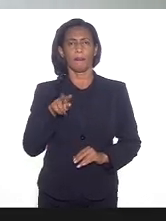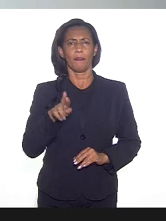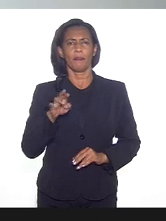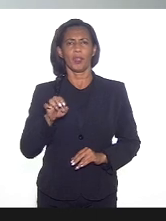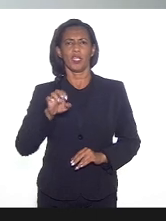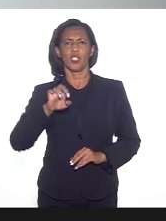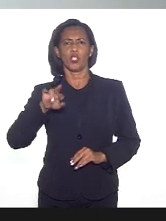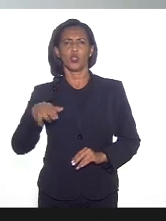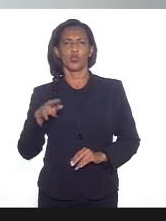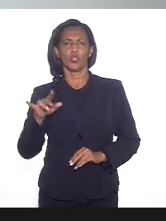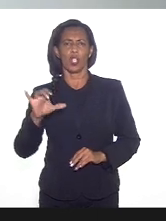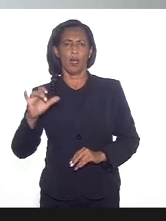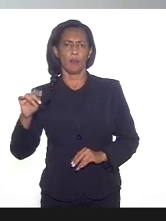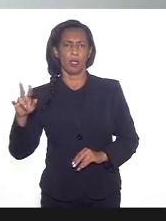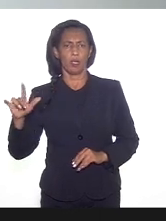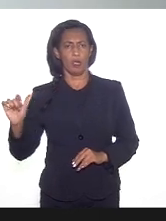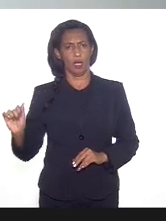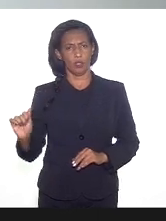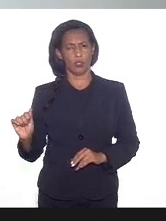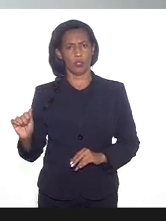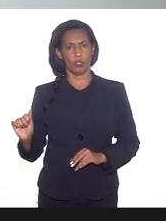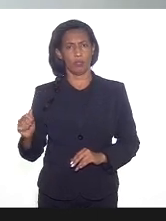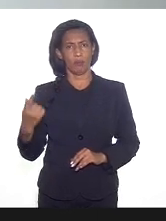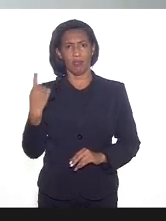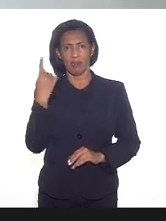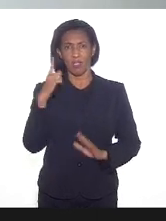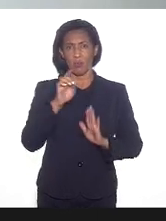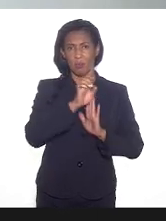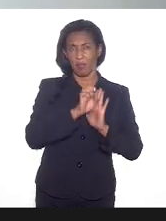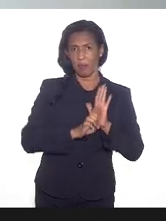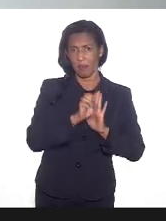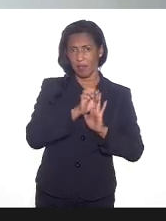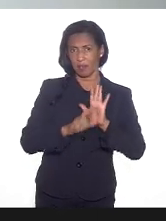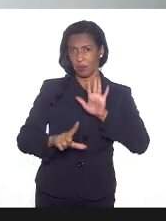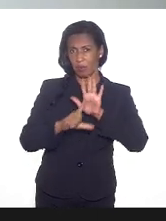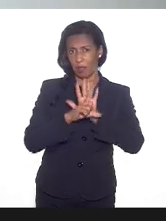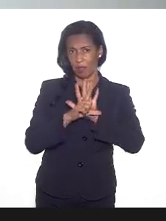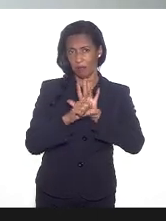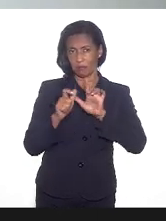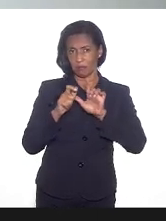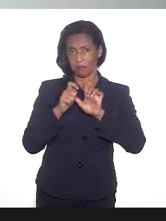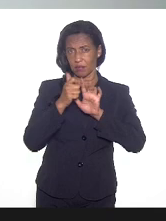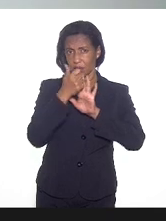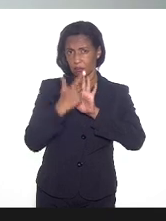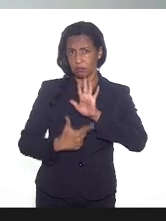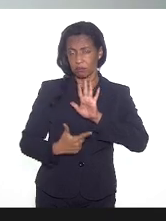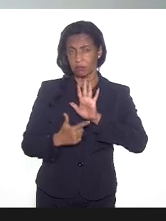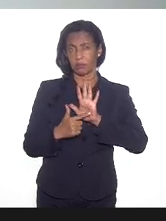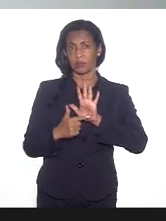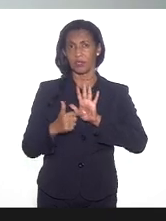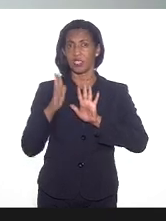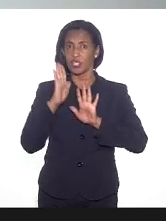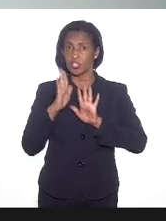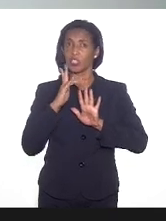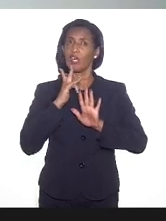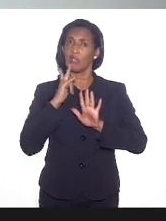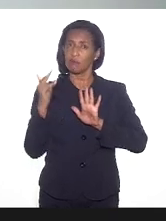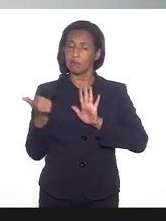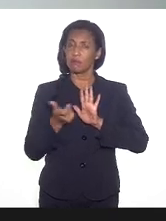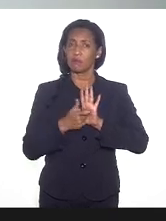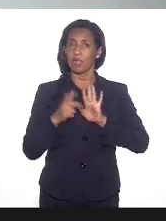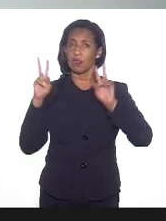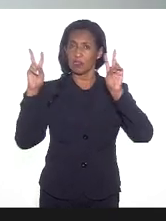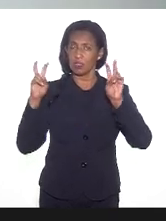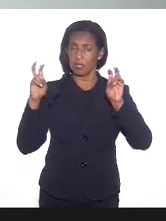prejudicabilidade. Porque existe uma emenda numa lei mais ampla que já trata desse